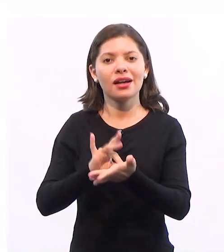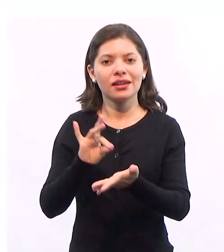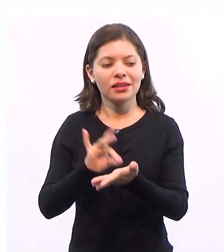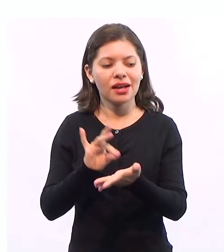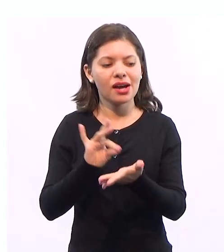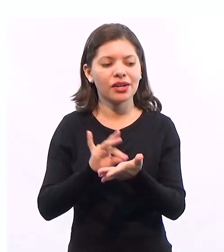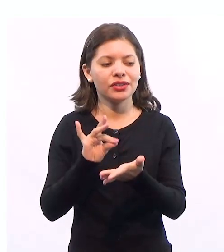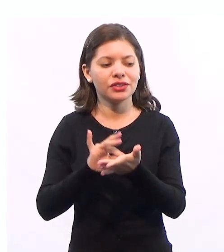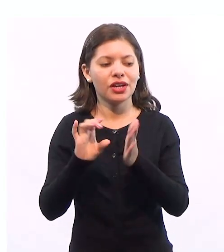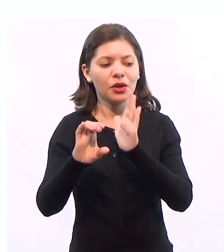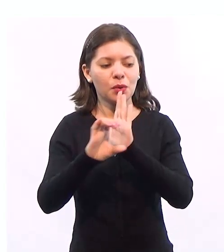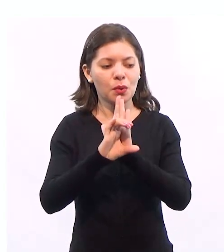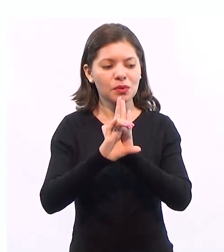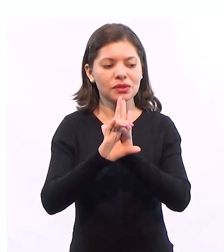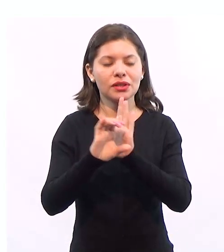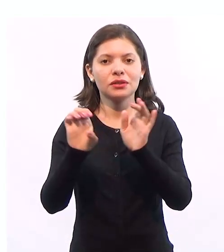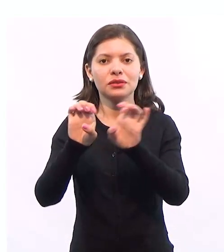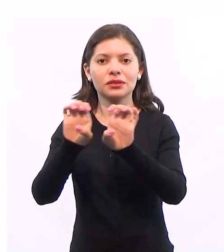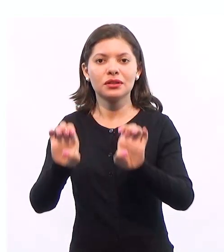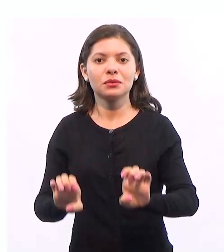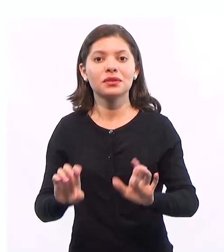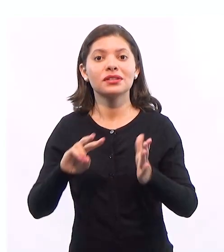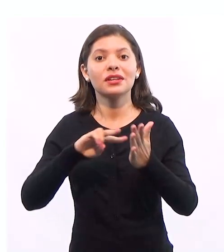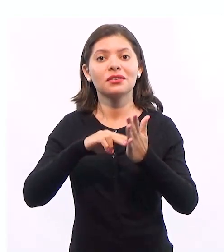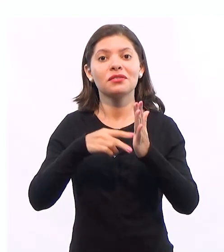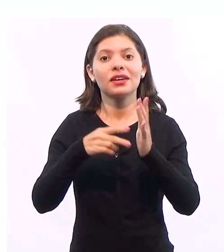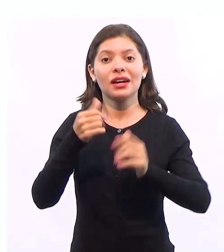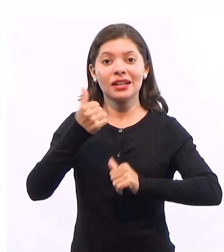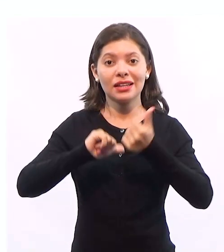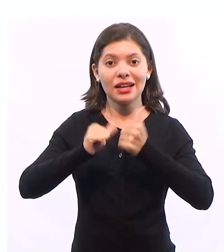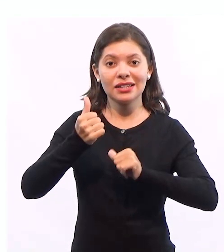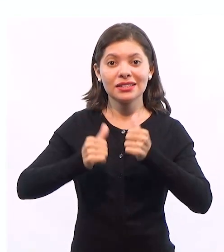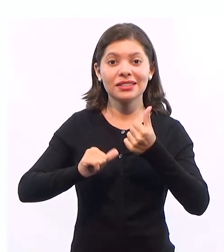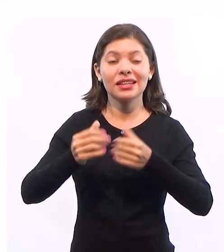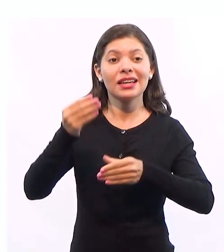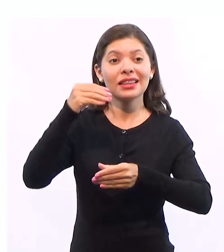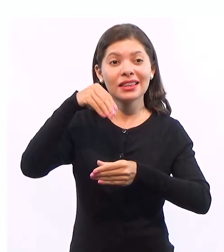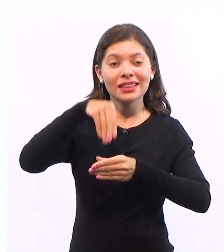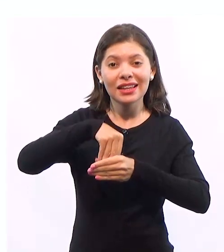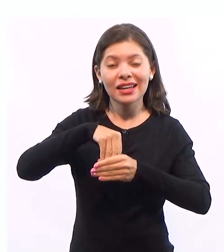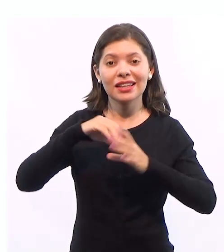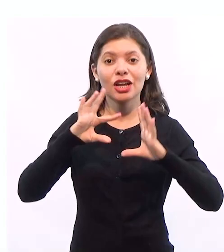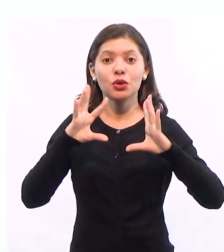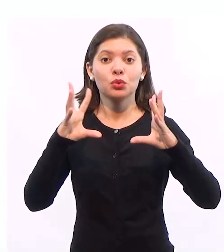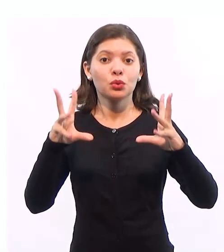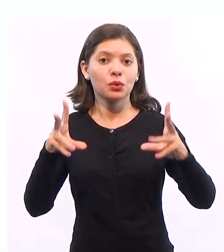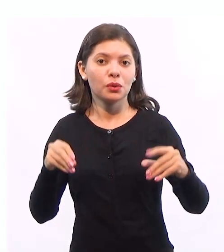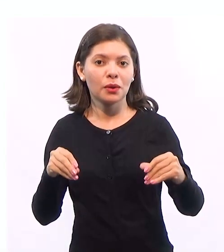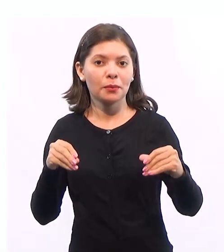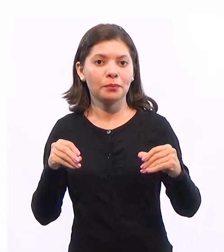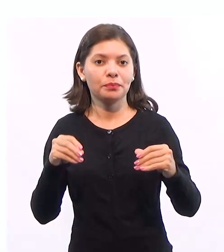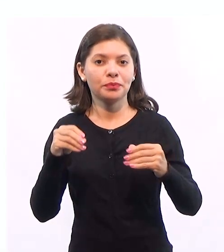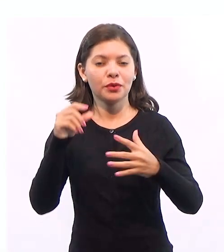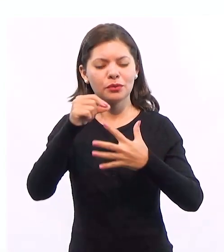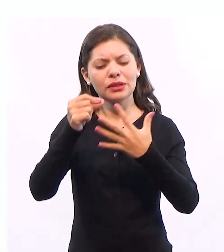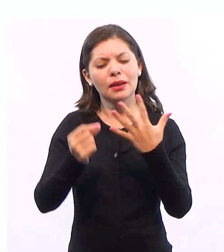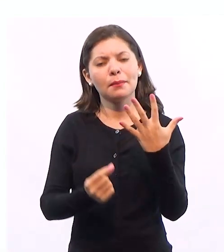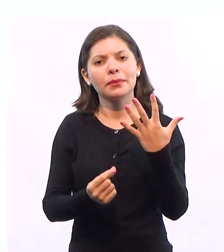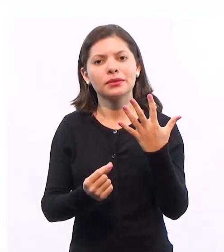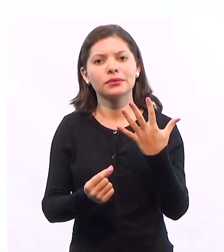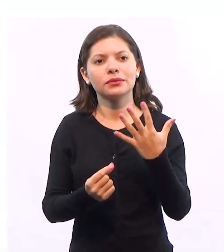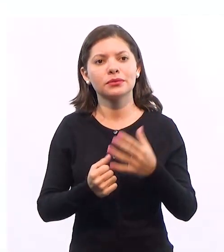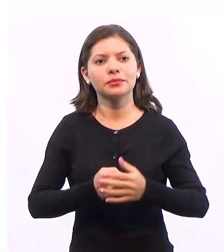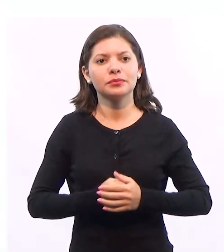a realidade em que o conceito de estrutura significa a análise interna de uma totalidade em seus